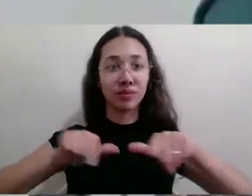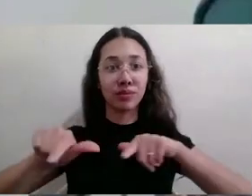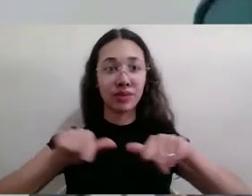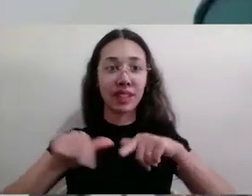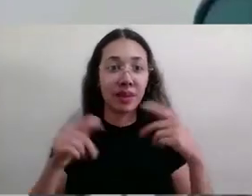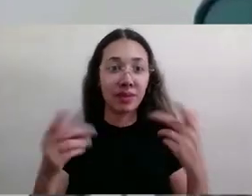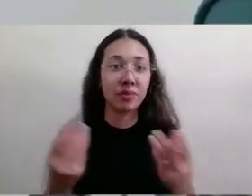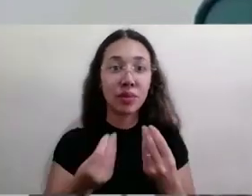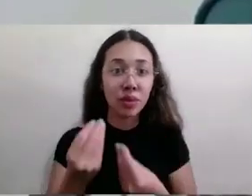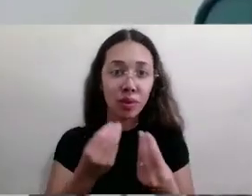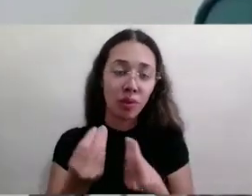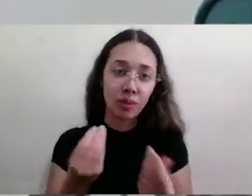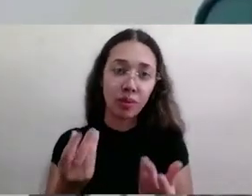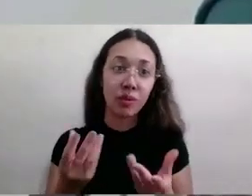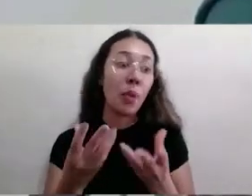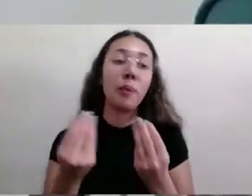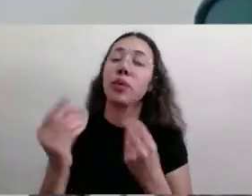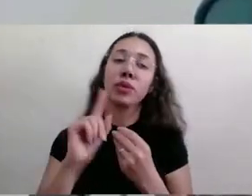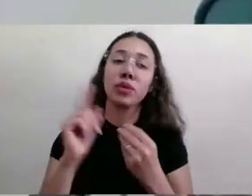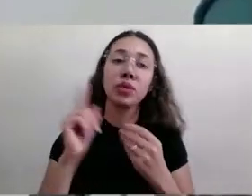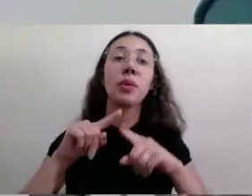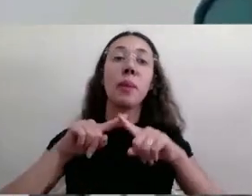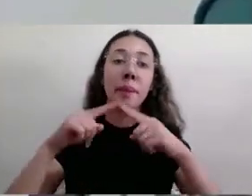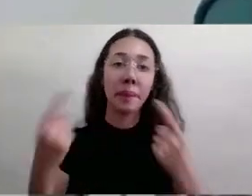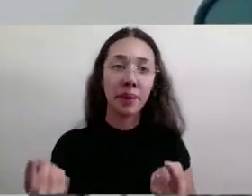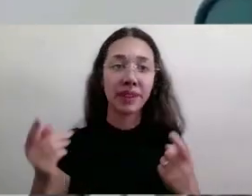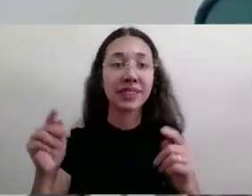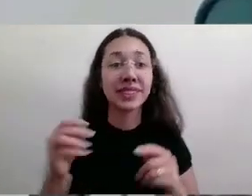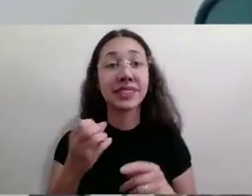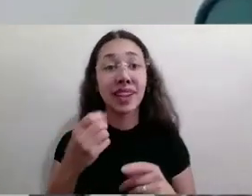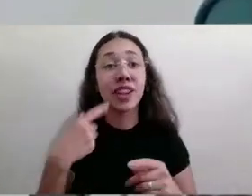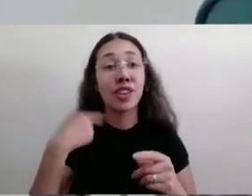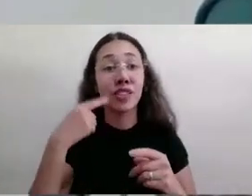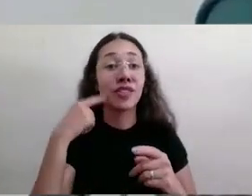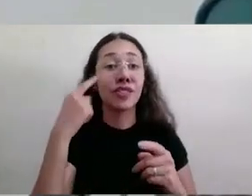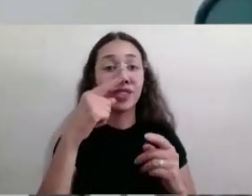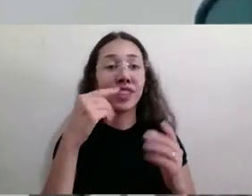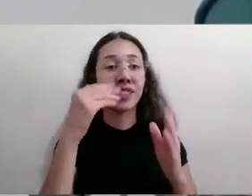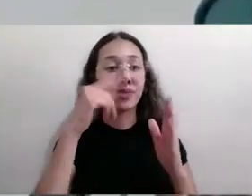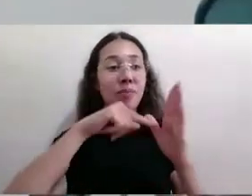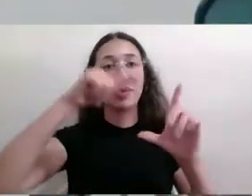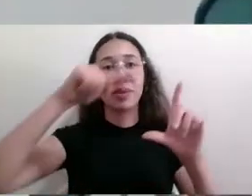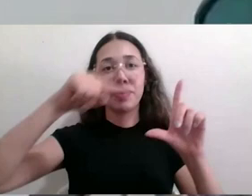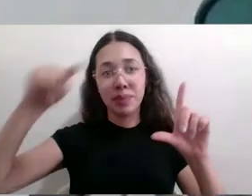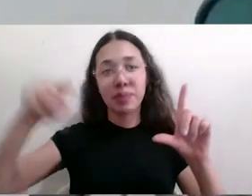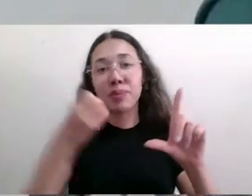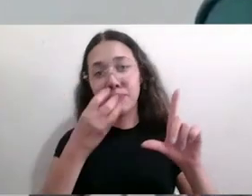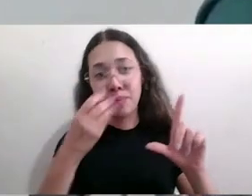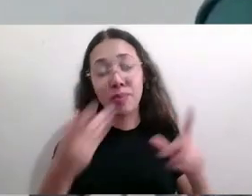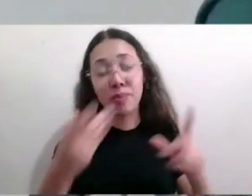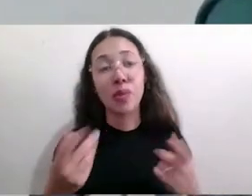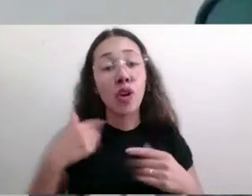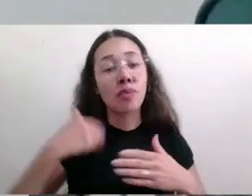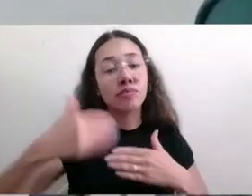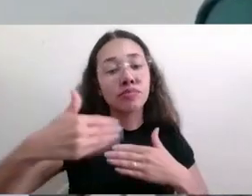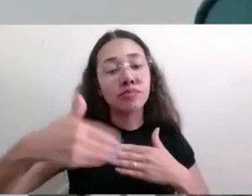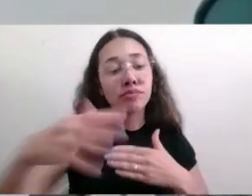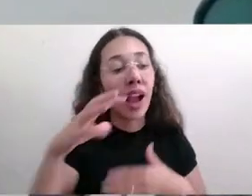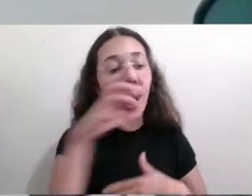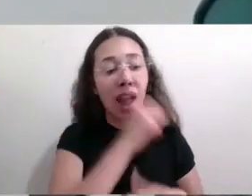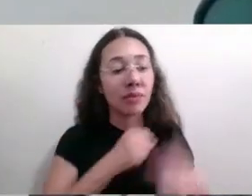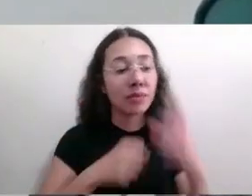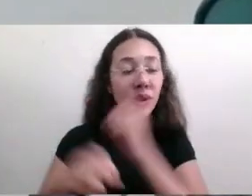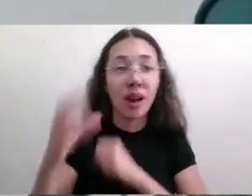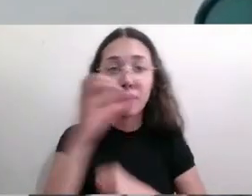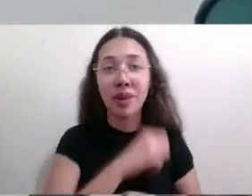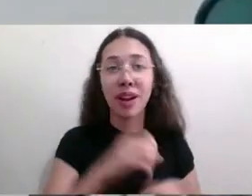tantos, mas são dados muito animadores. Eu acho que muito rápido a gente vai conseguir estruturar de uma maneira ainda mais concreta a Justiça 4.0, os